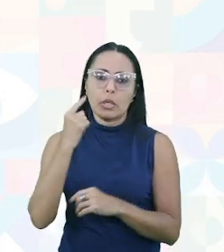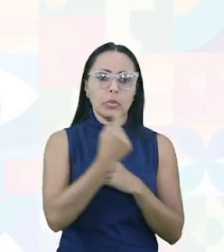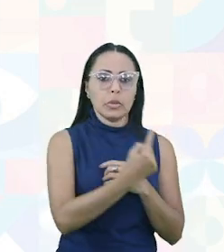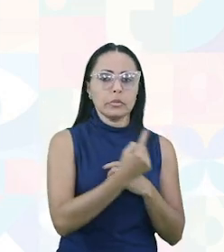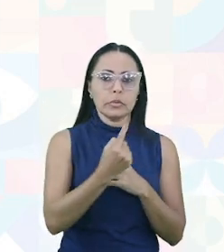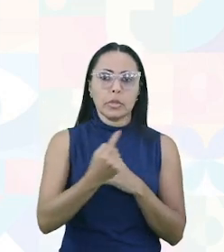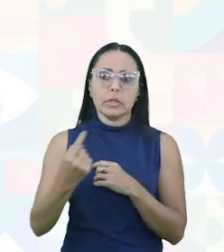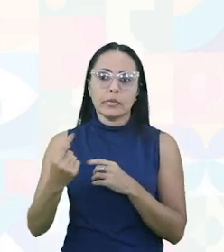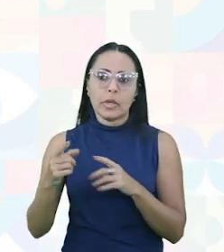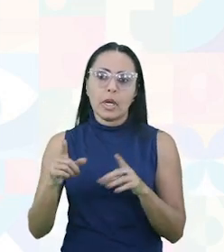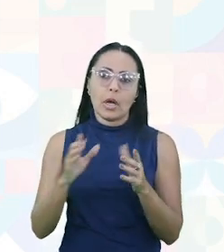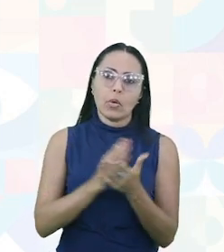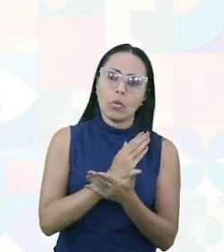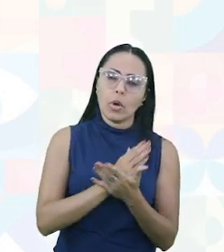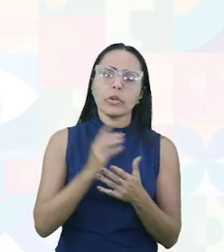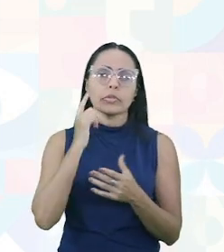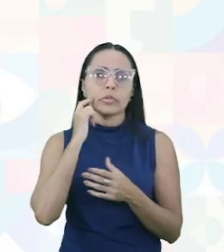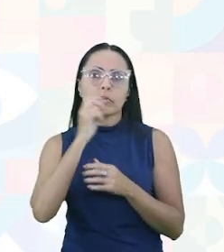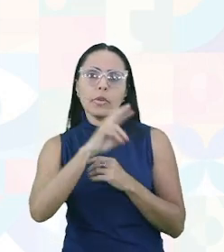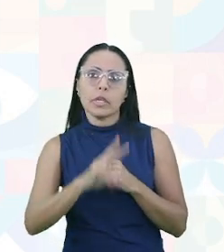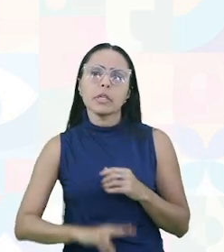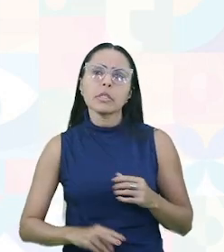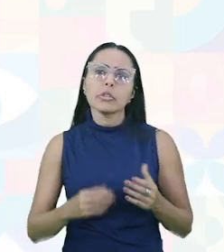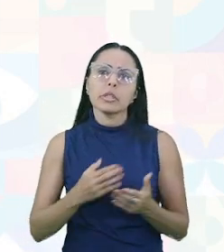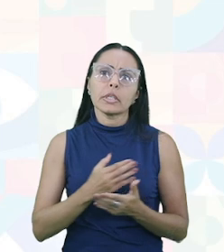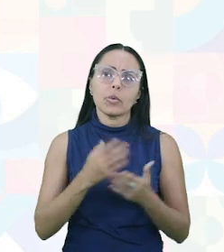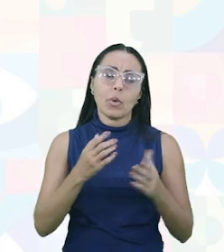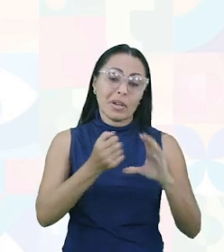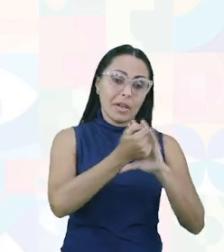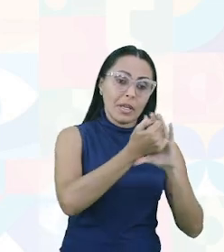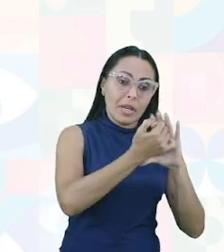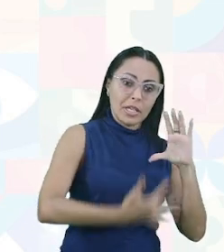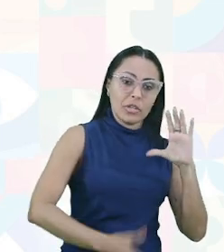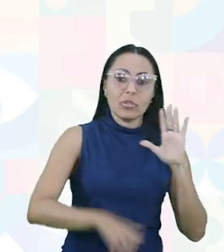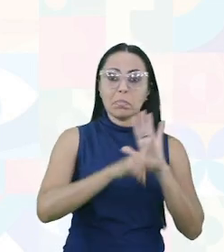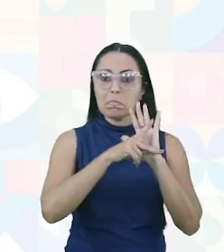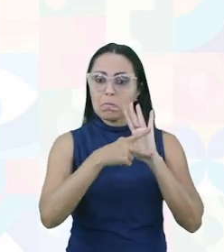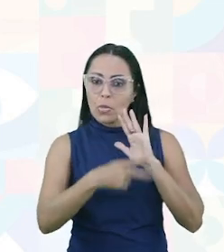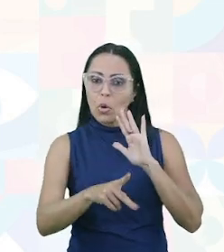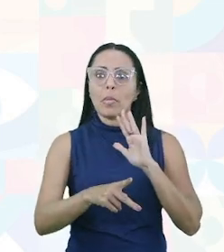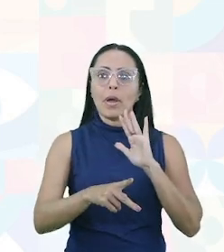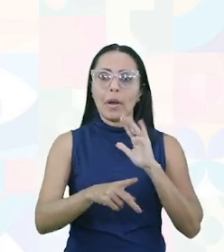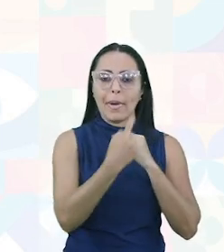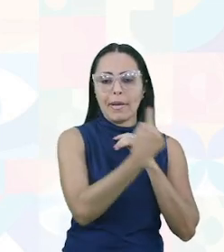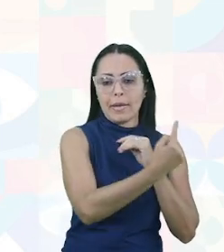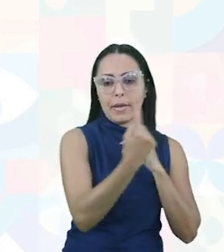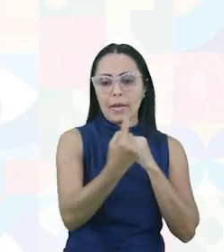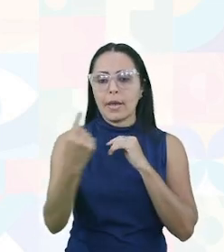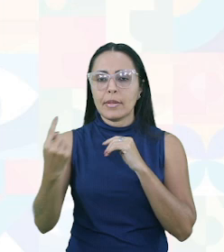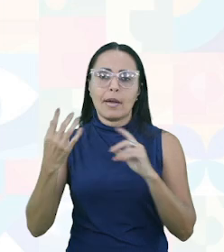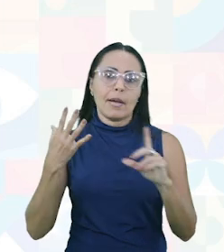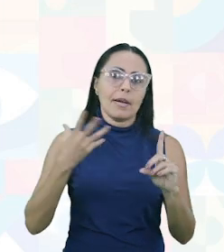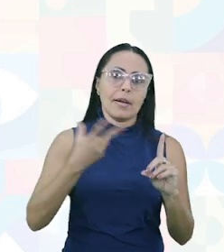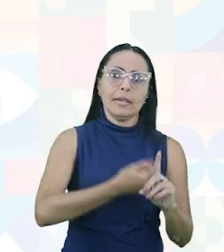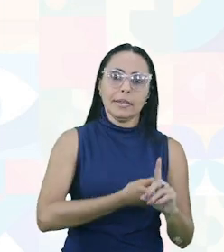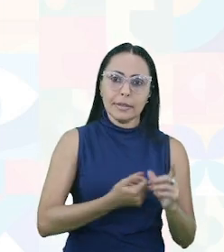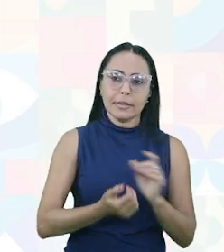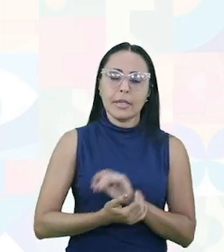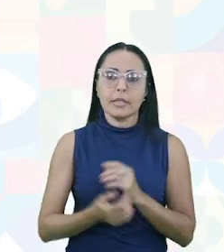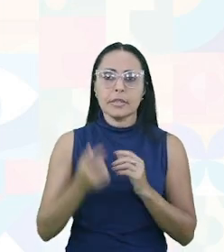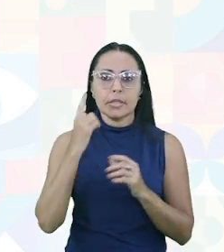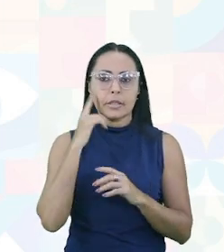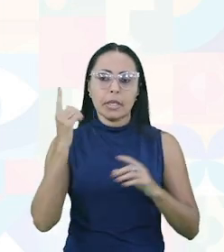de tinta em algum lugar traz até sim. uma característica própria para cada arte. Nesse caso aí, esses maquinários